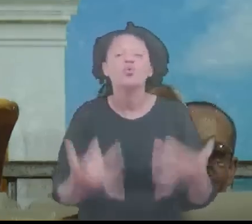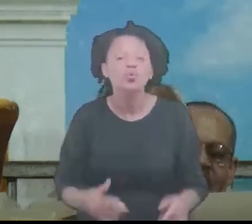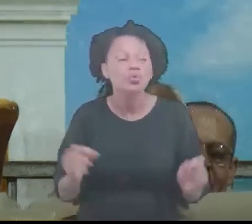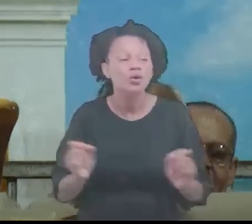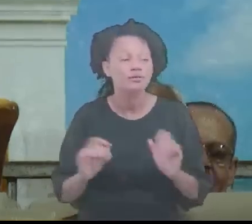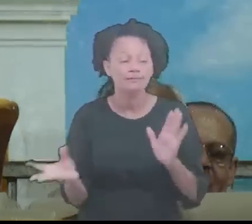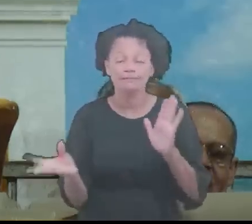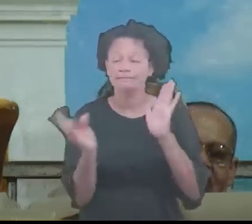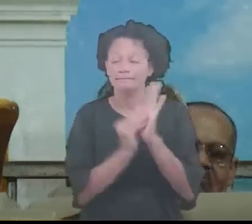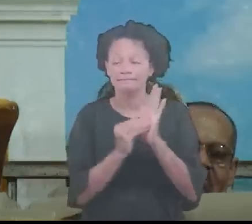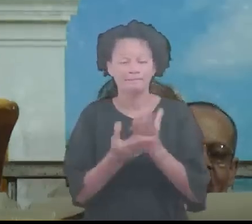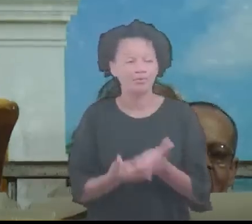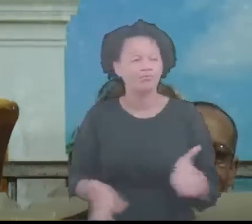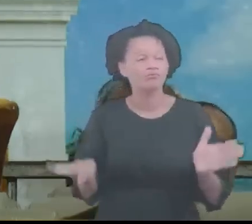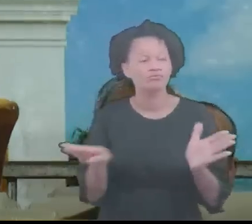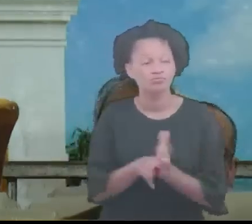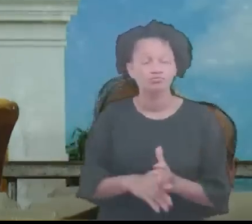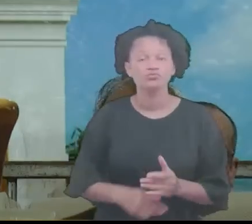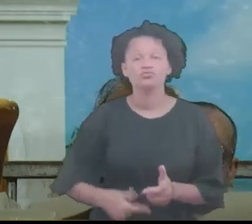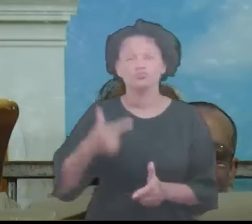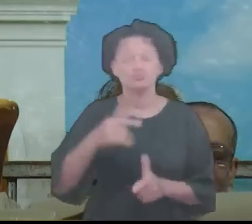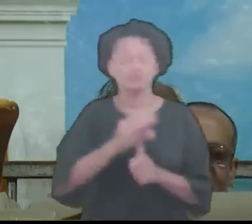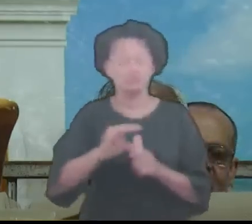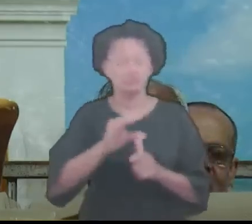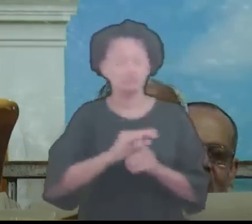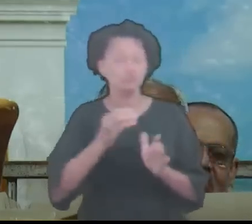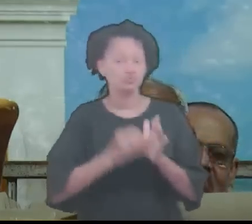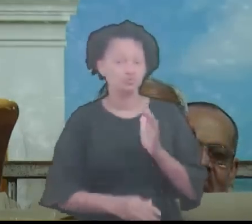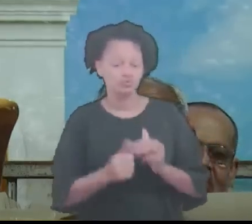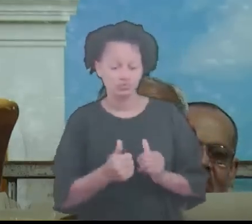no script, chegou agora.